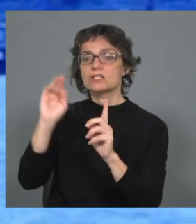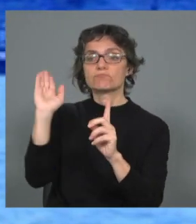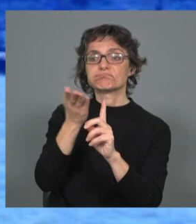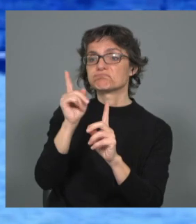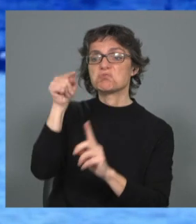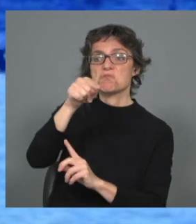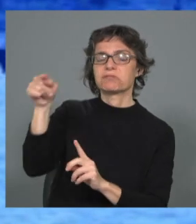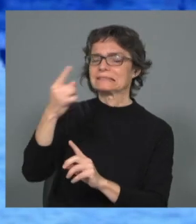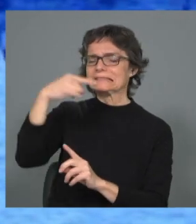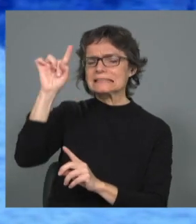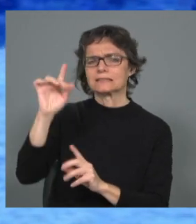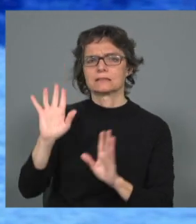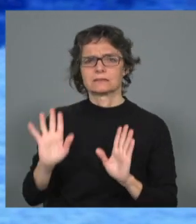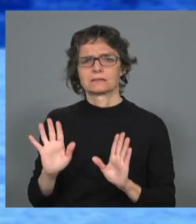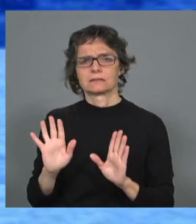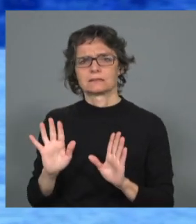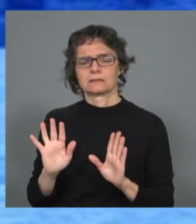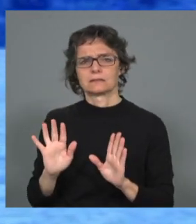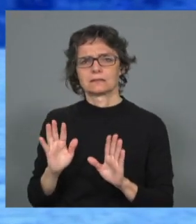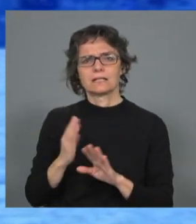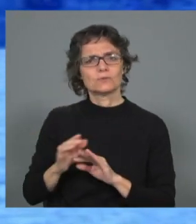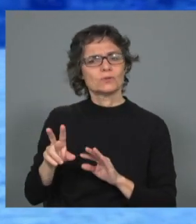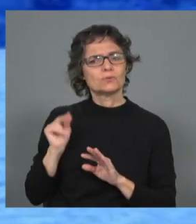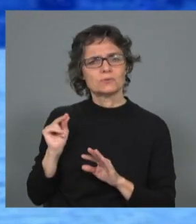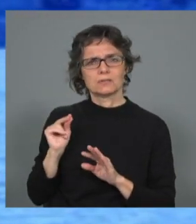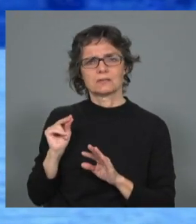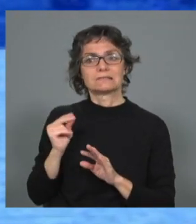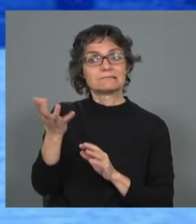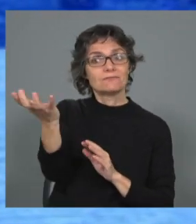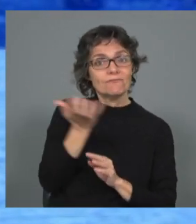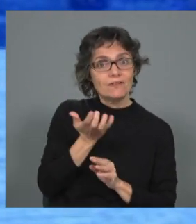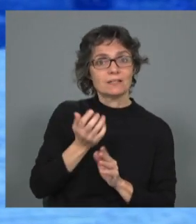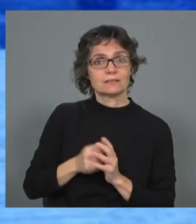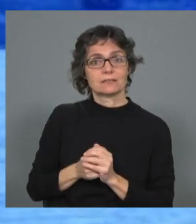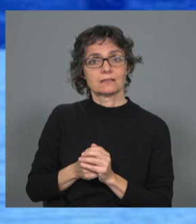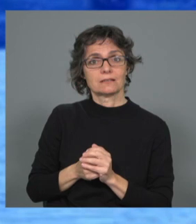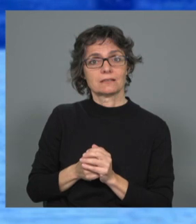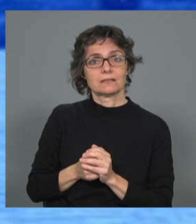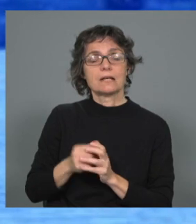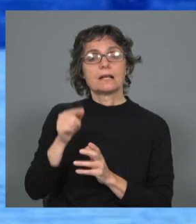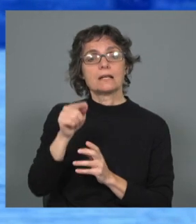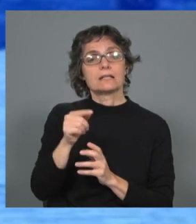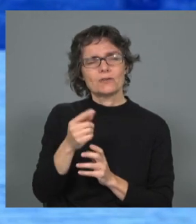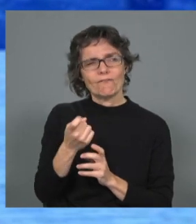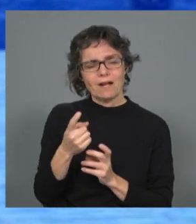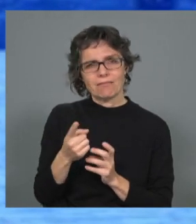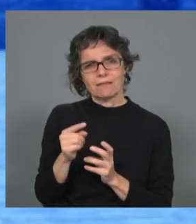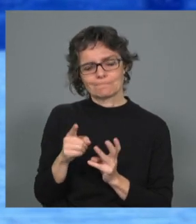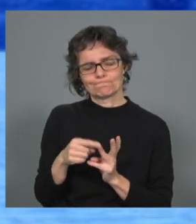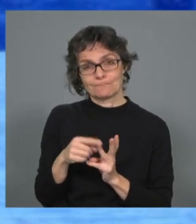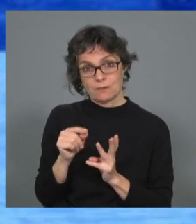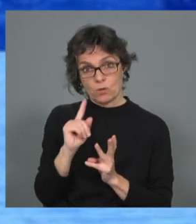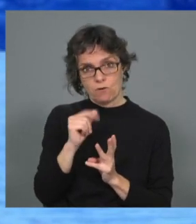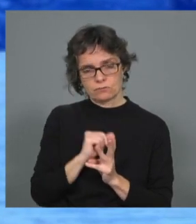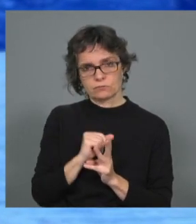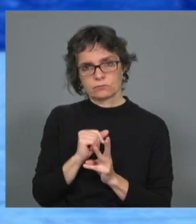com certeza, pôr de fora. E falta, diria eu, haver